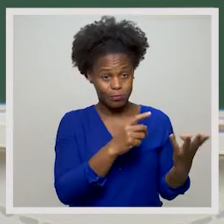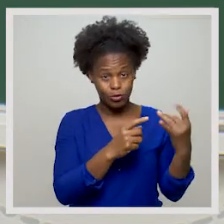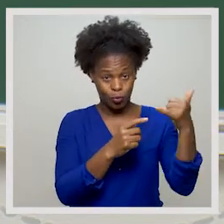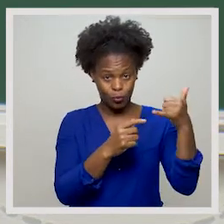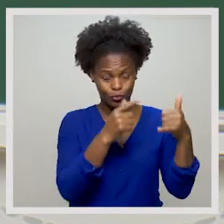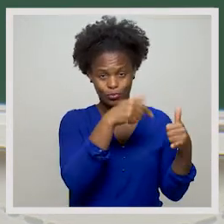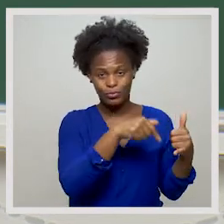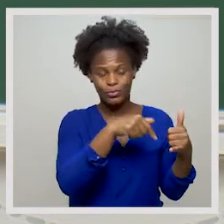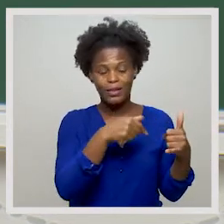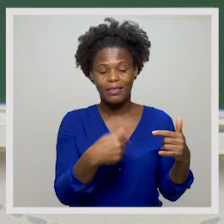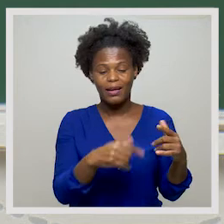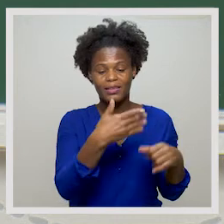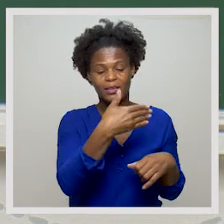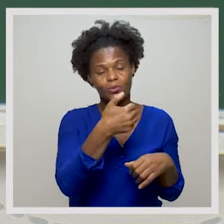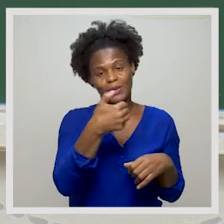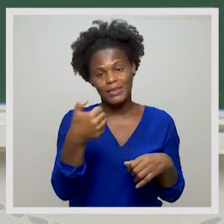classe, vou ter